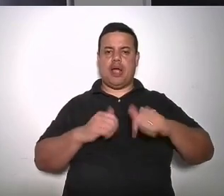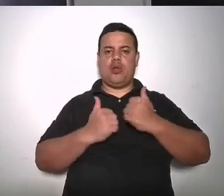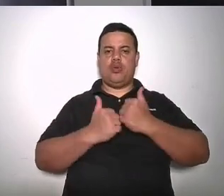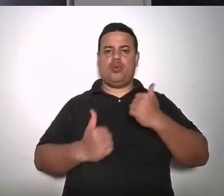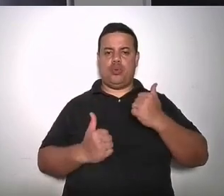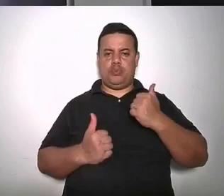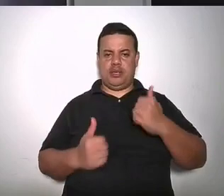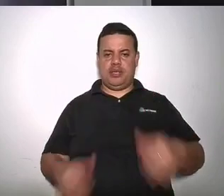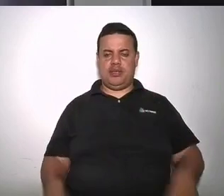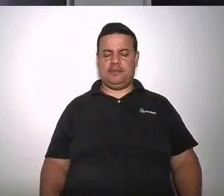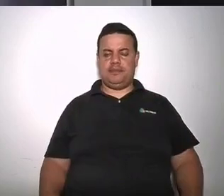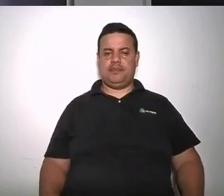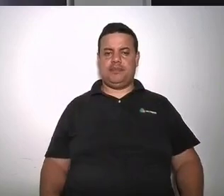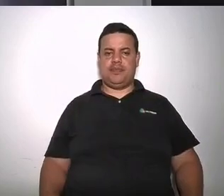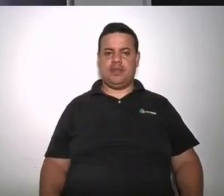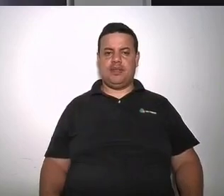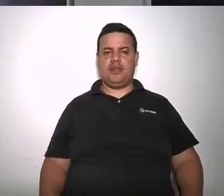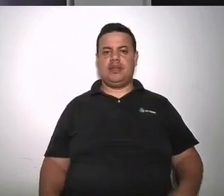Então, vai ser